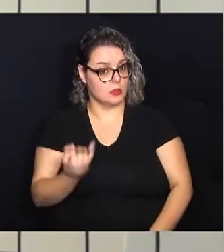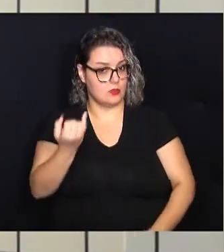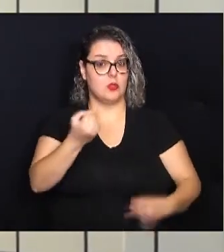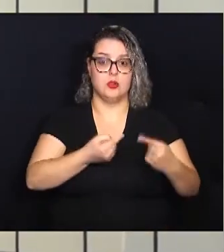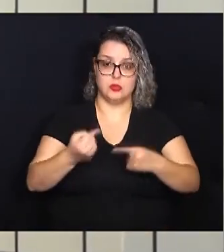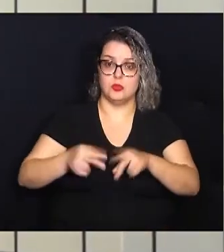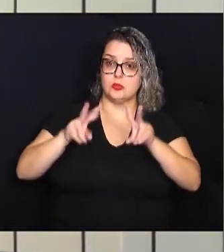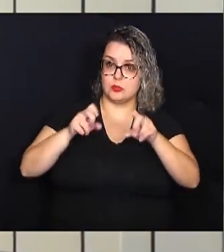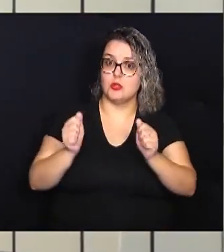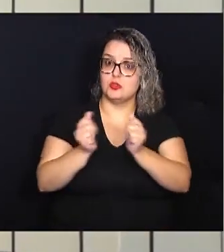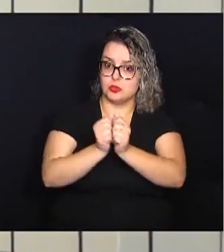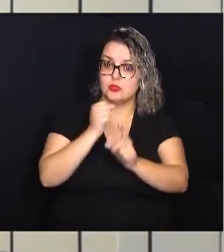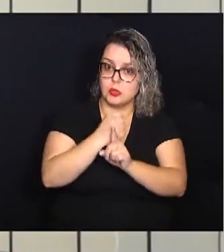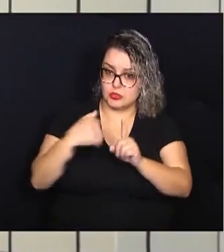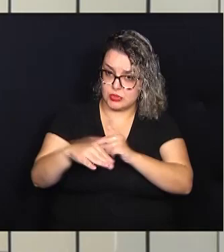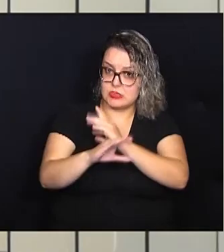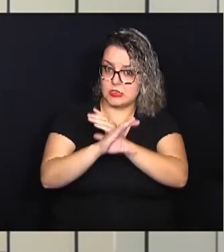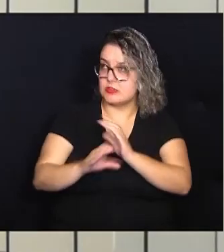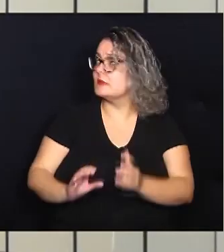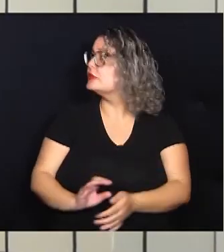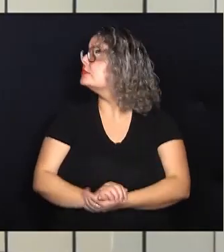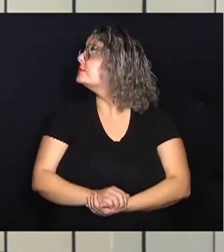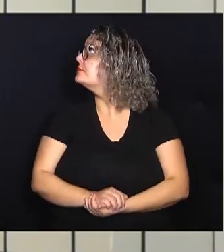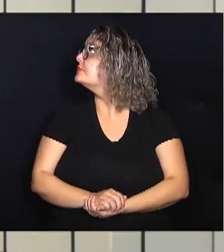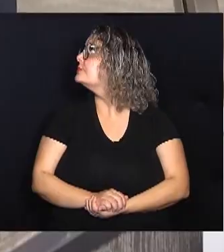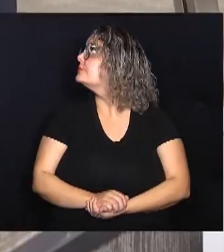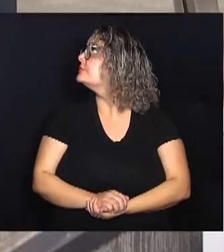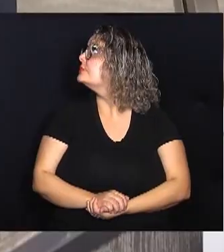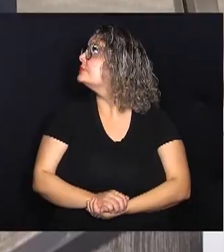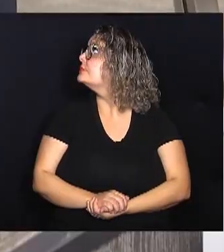com a sociedade civil.